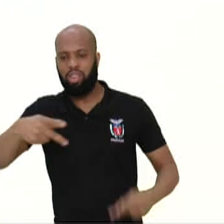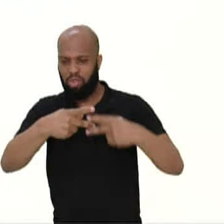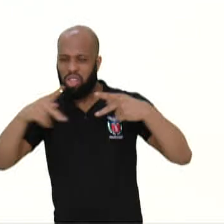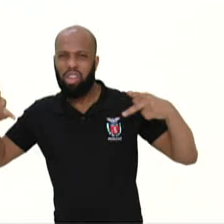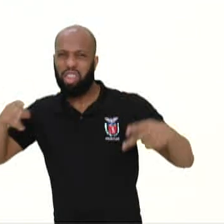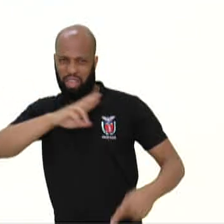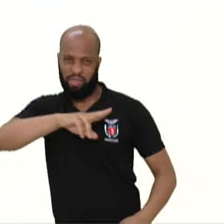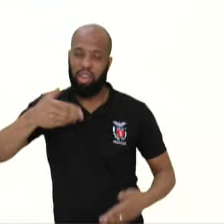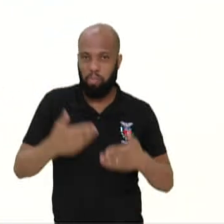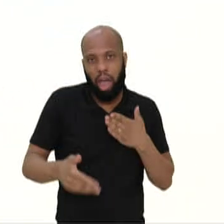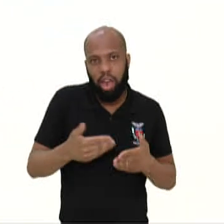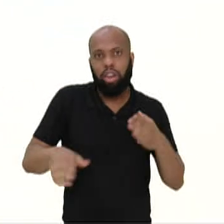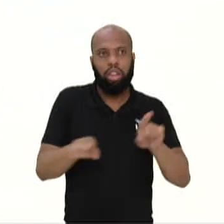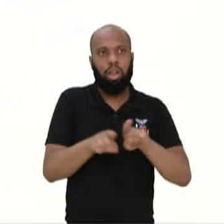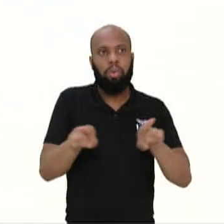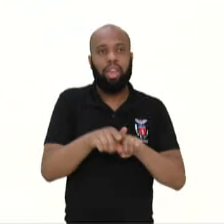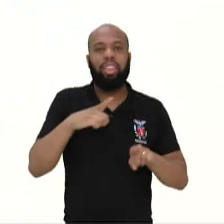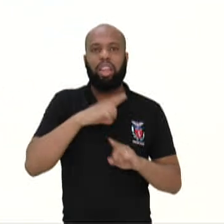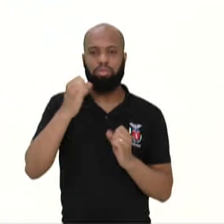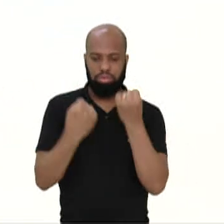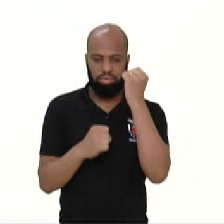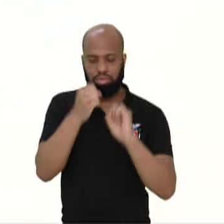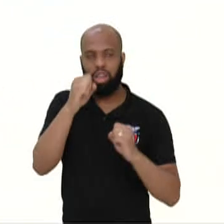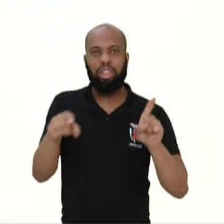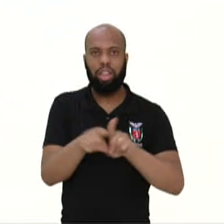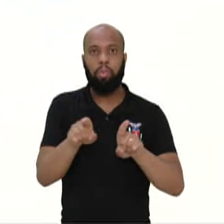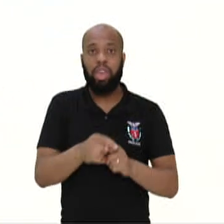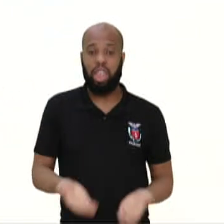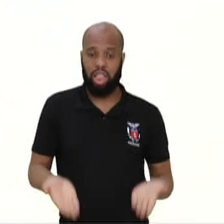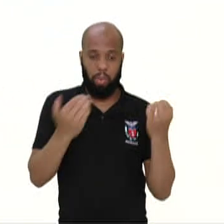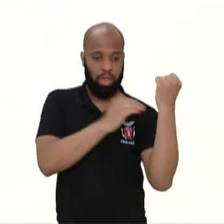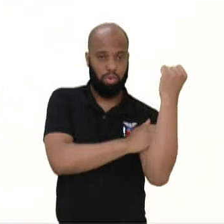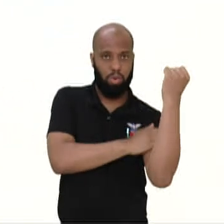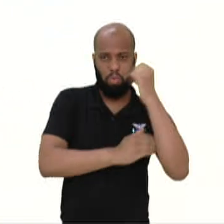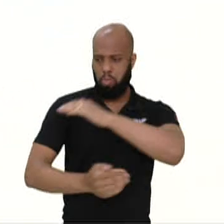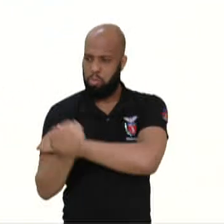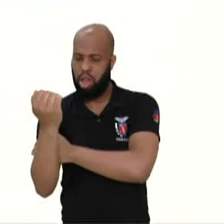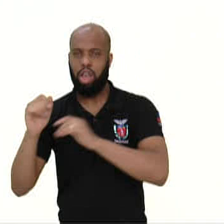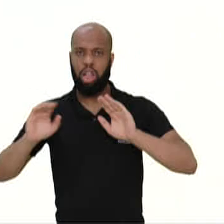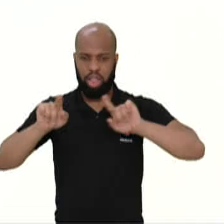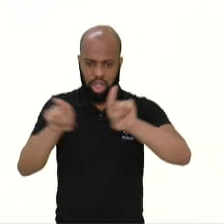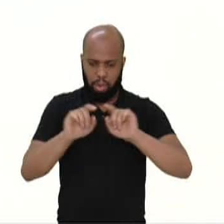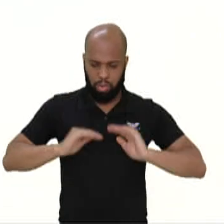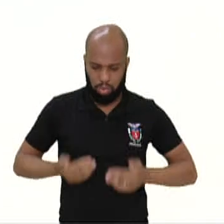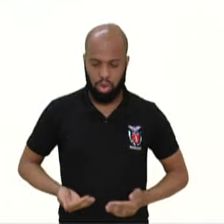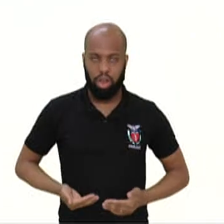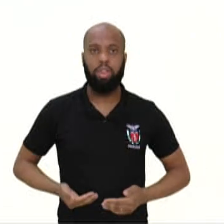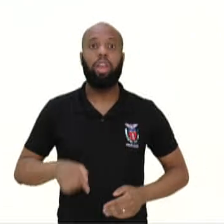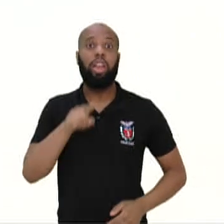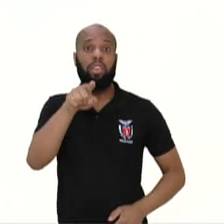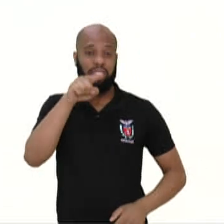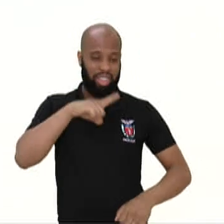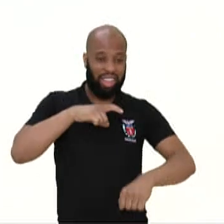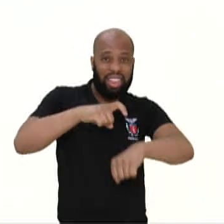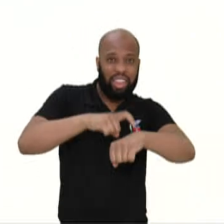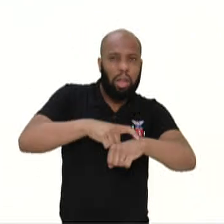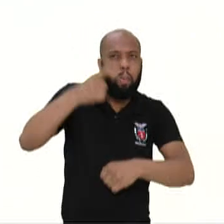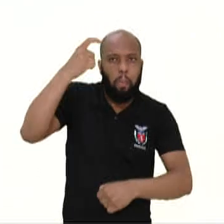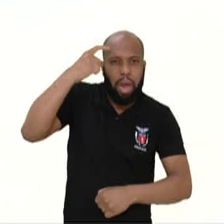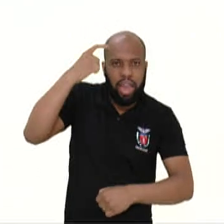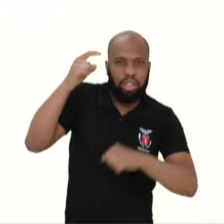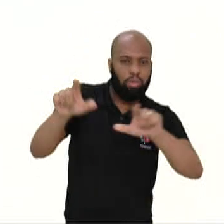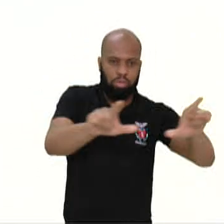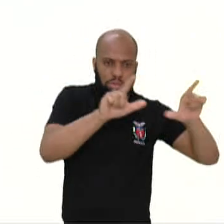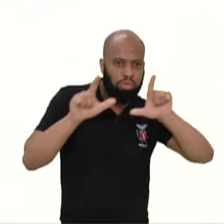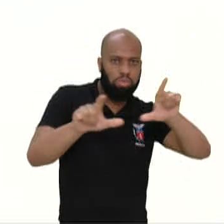proteínas, bem como exercícios que permitem um aumento da massa corporal e ou modelar o corpo. Então vocês vão ter um tempo para